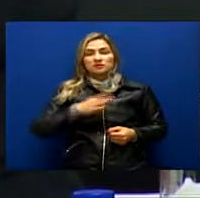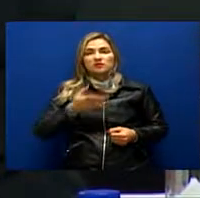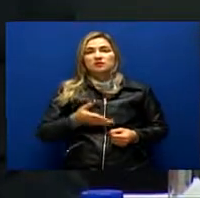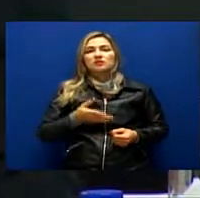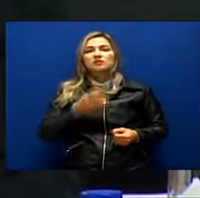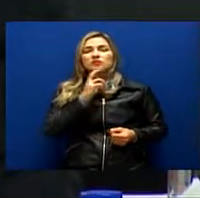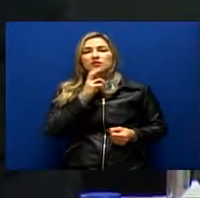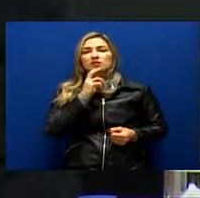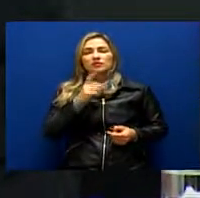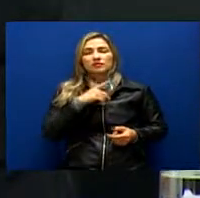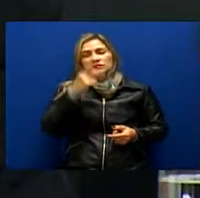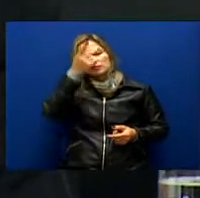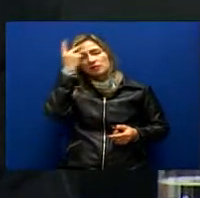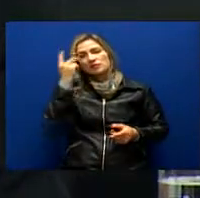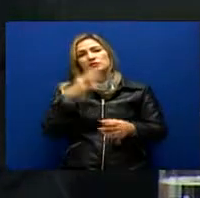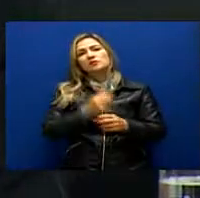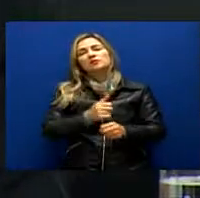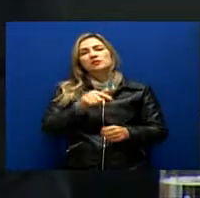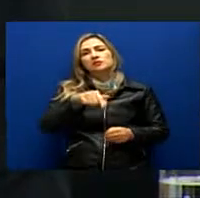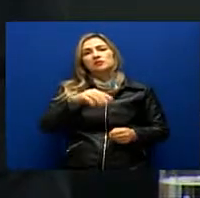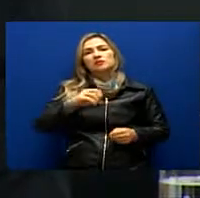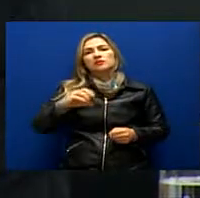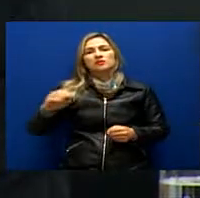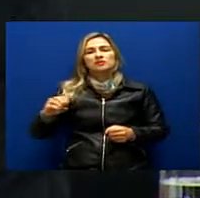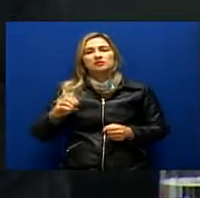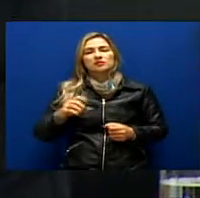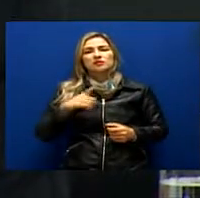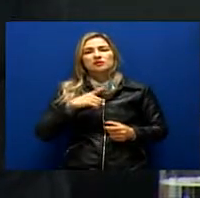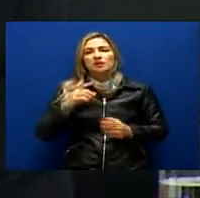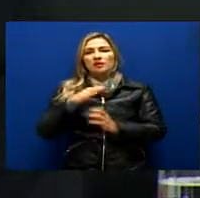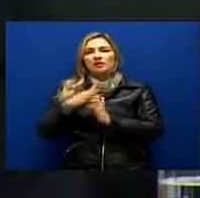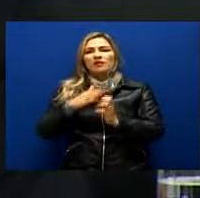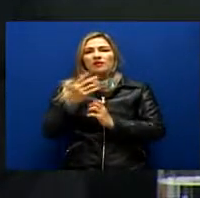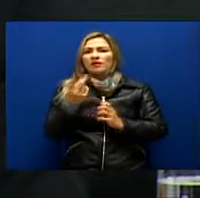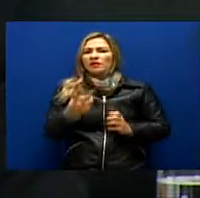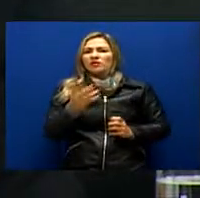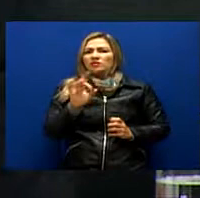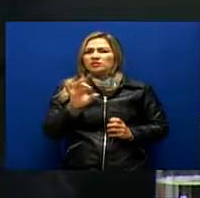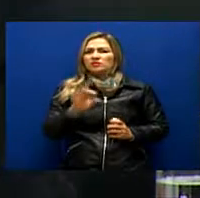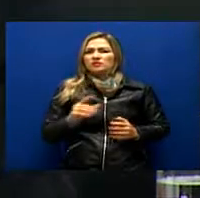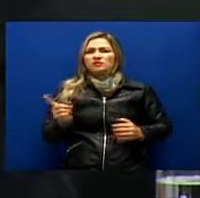cidade de 700 mil habitantes, só com dois serviços funerários, vamos abrir